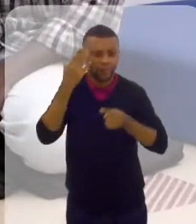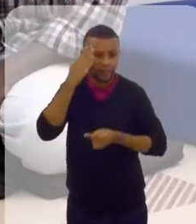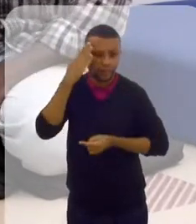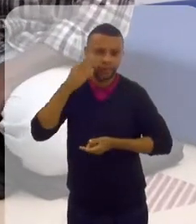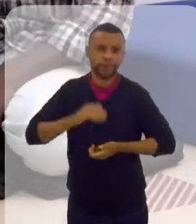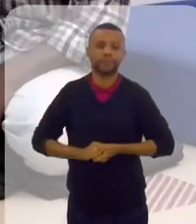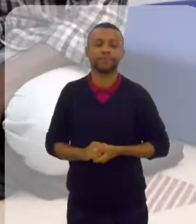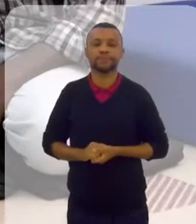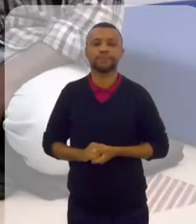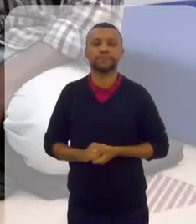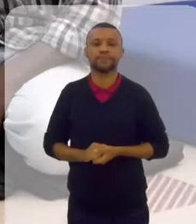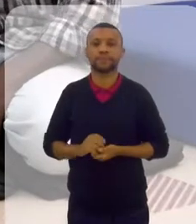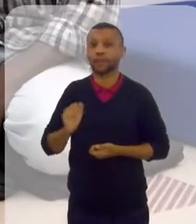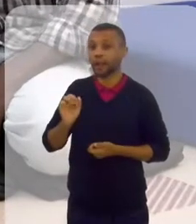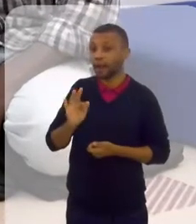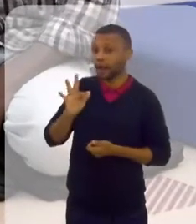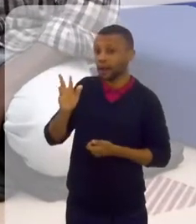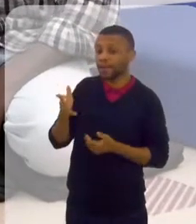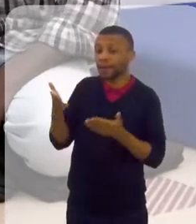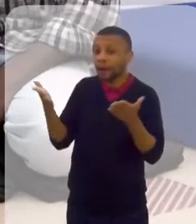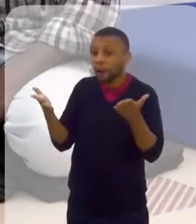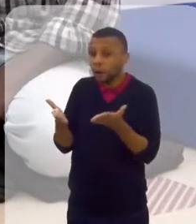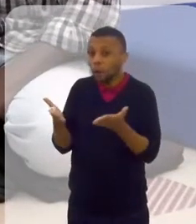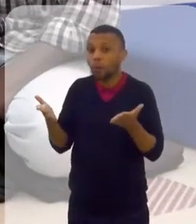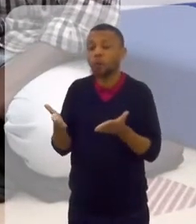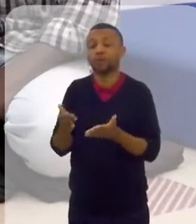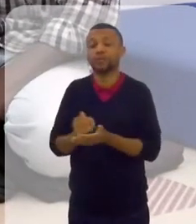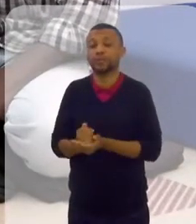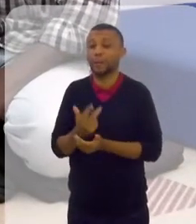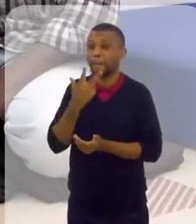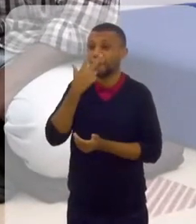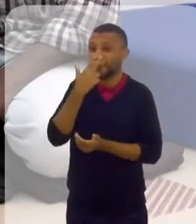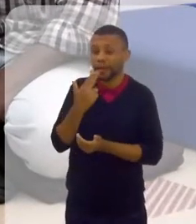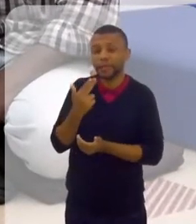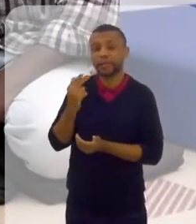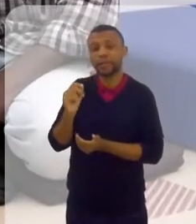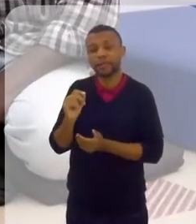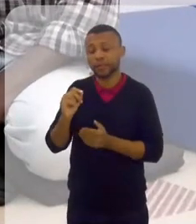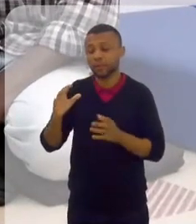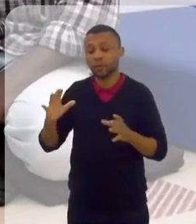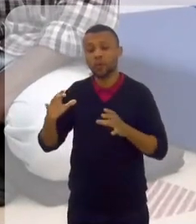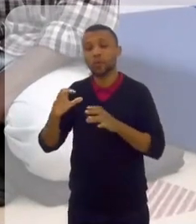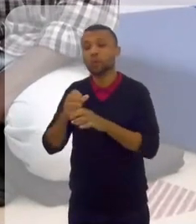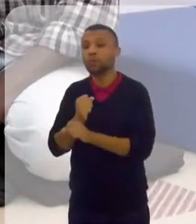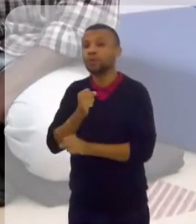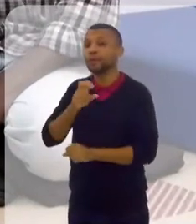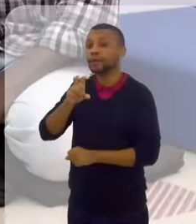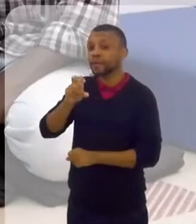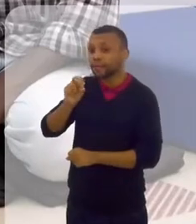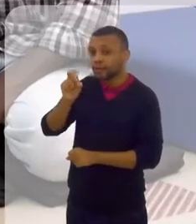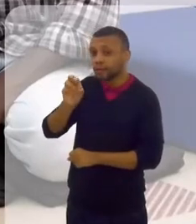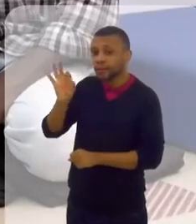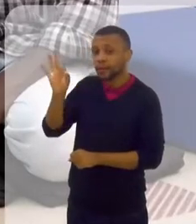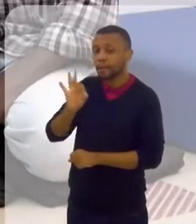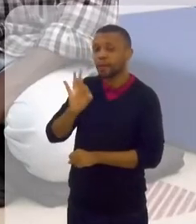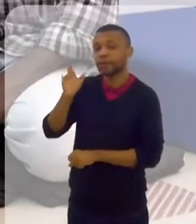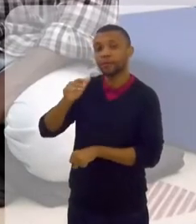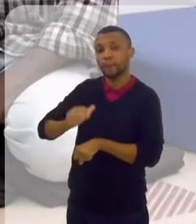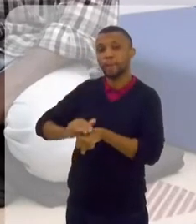dúvida. A África hoje, se eu não me engano, mais da metade dela já é